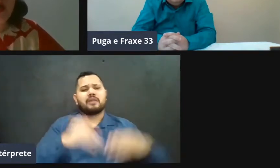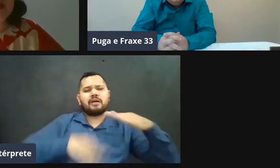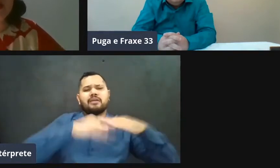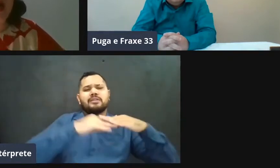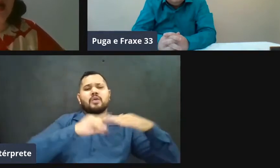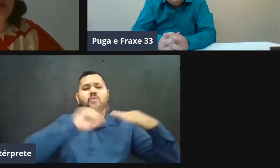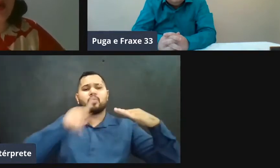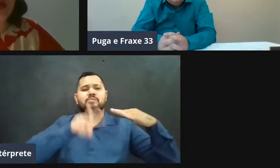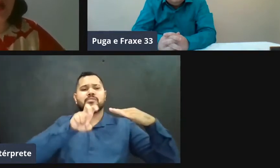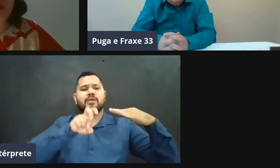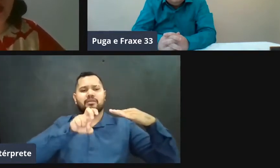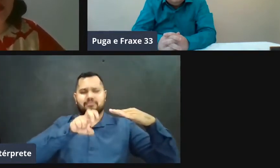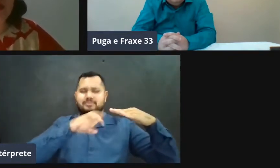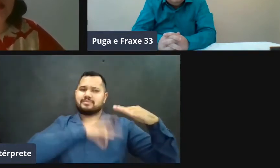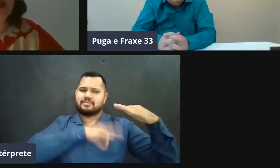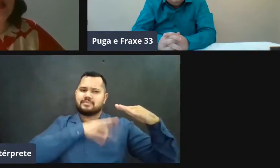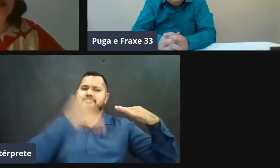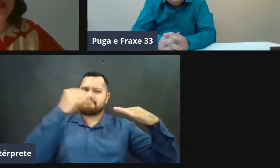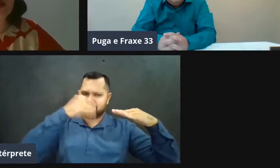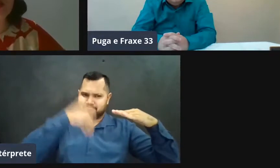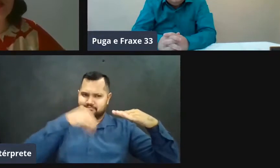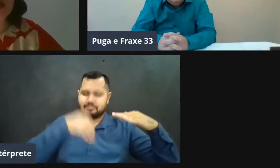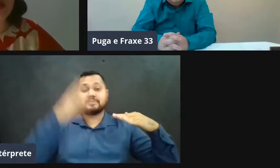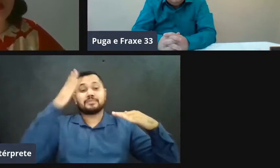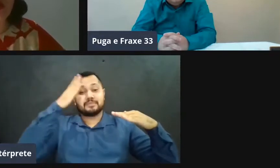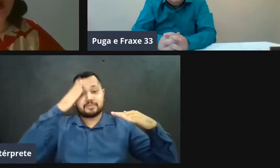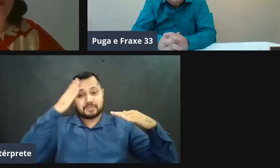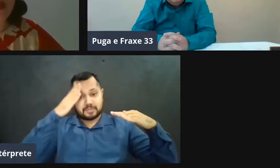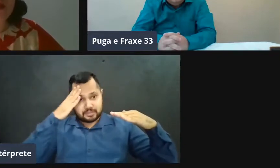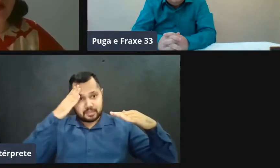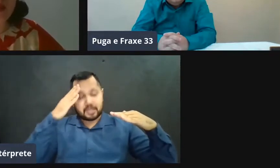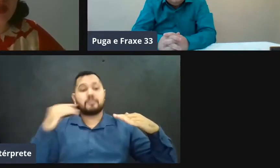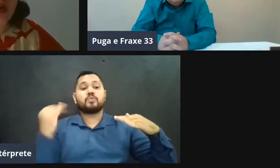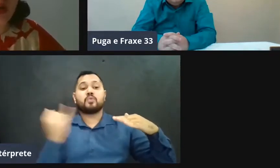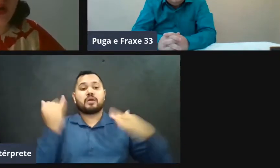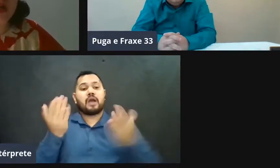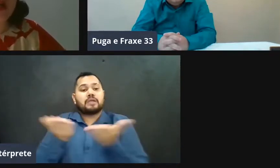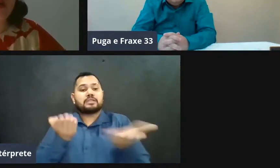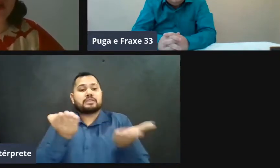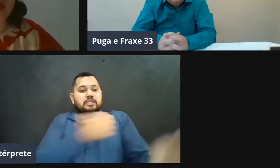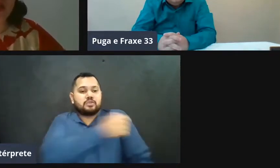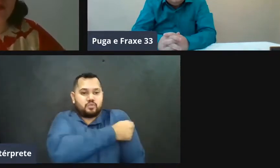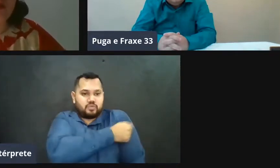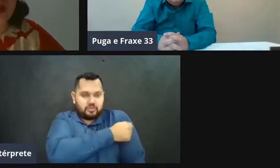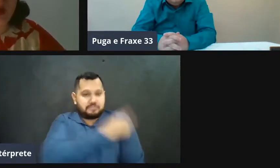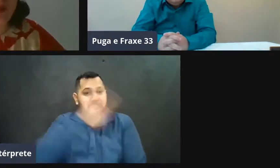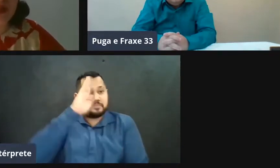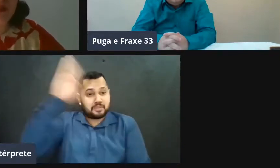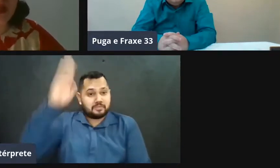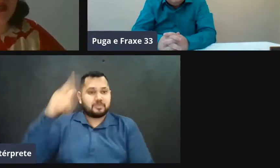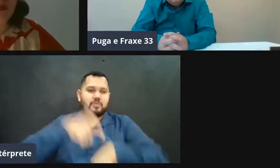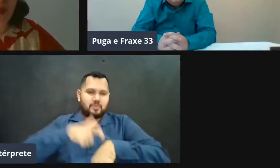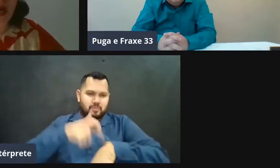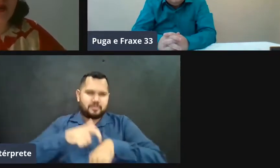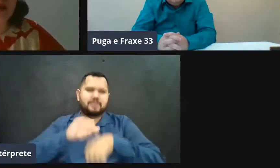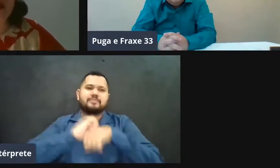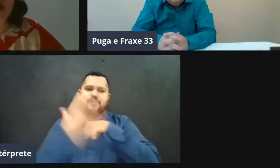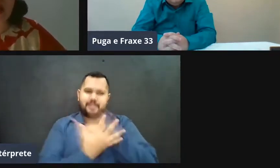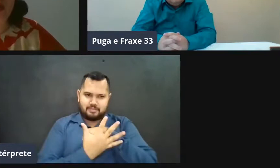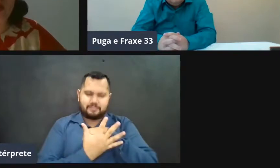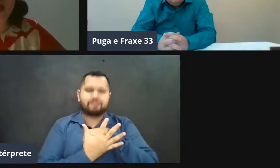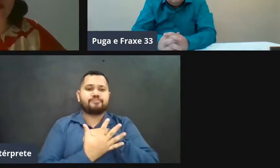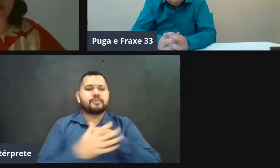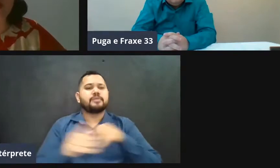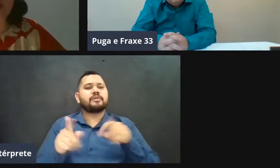meio. Esse dado mostra a importância da assistência estudantil, principalmente agora, quando a gente está vivendo uma pandemia que